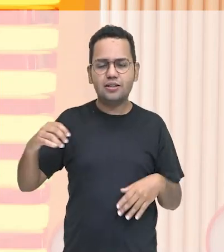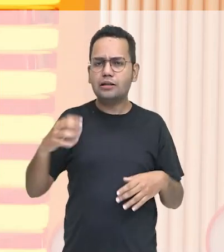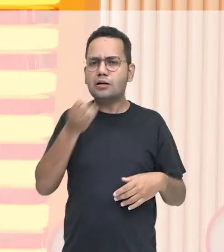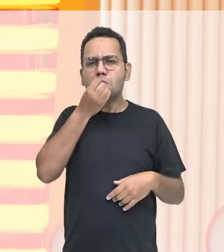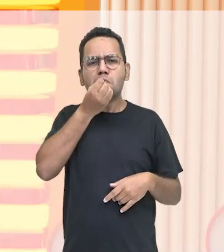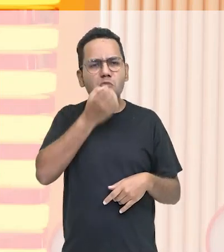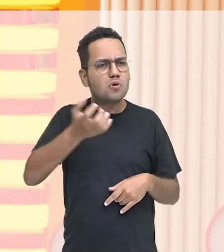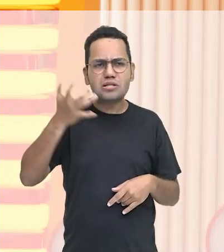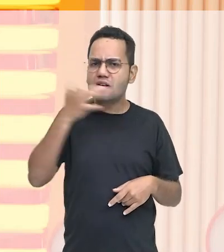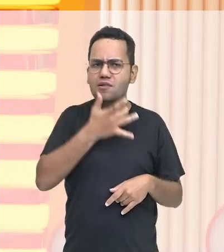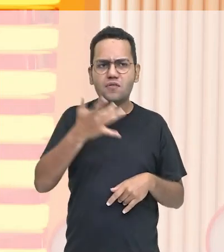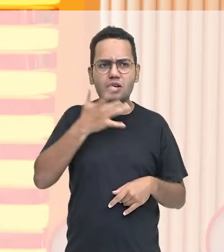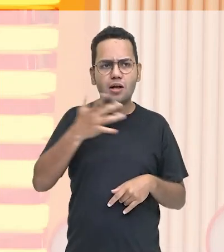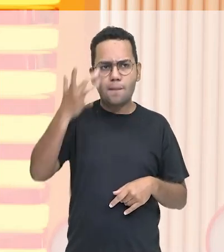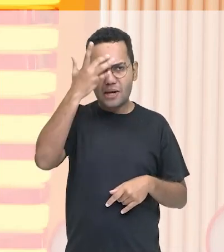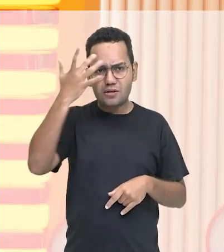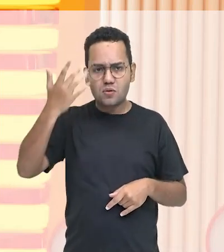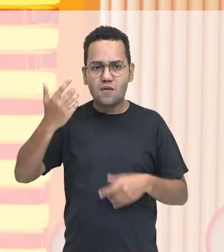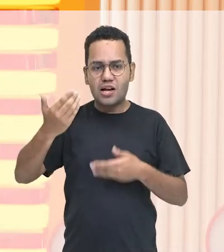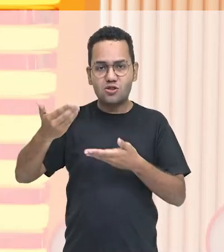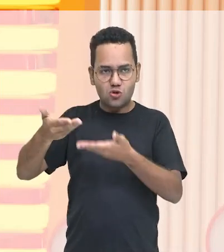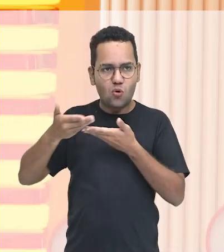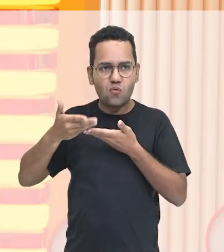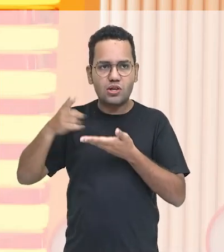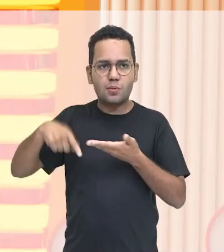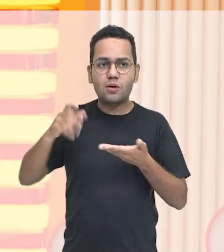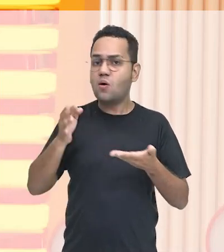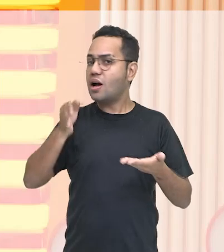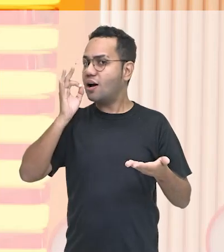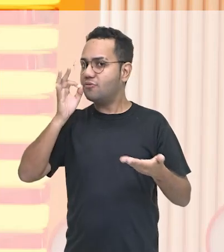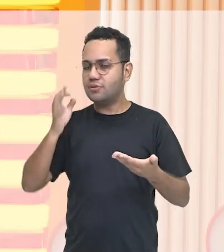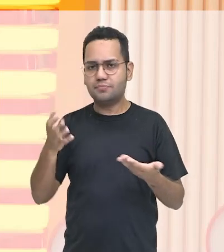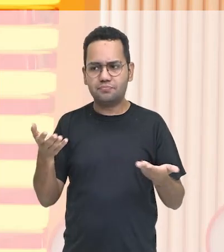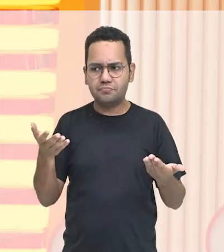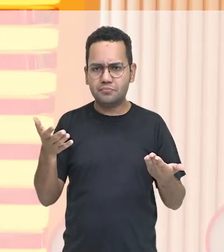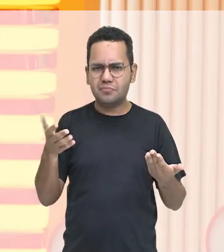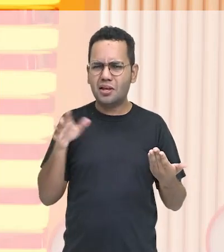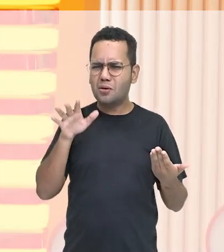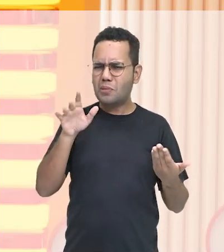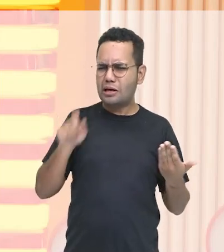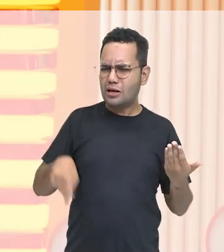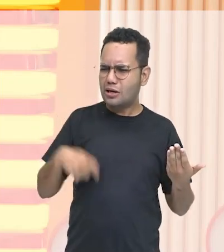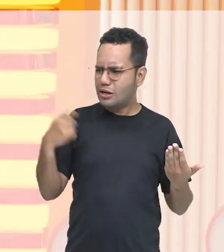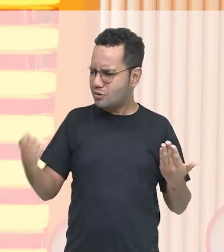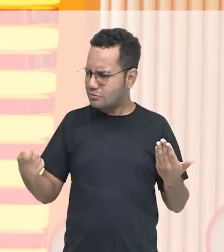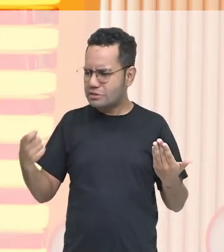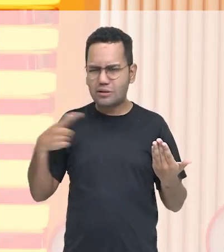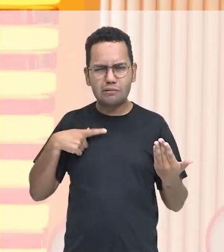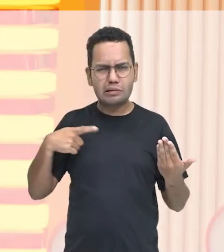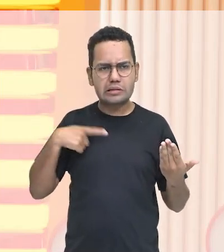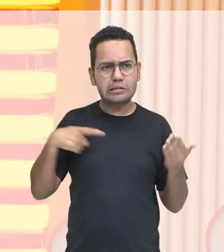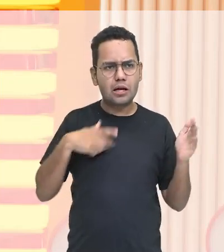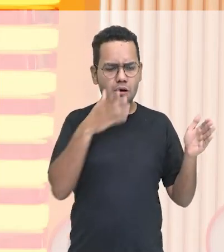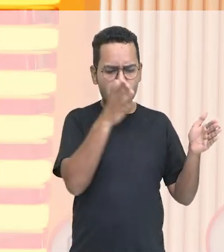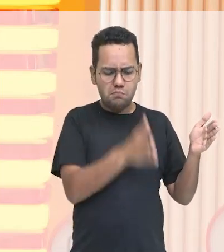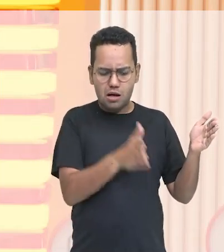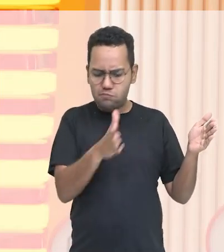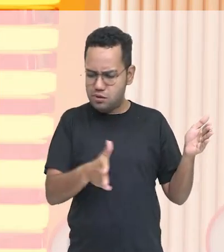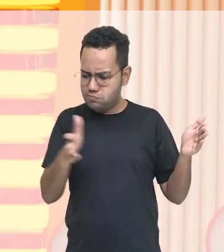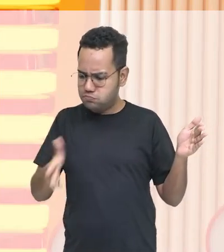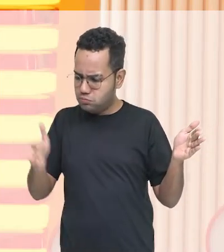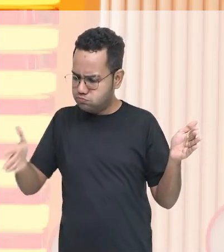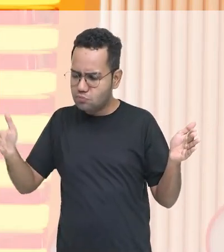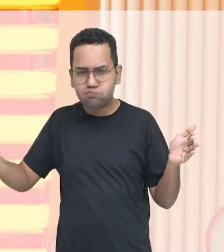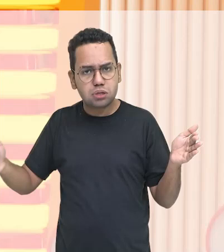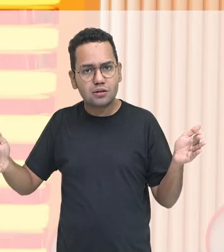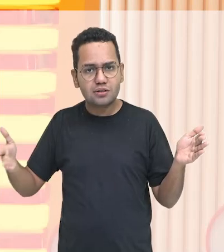Então vejam que não é muito bem o café em si, mas o que ele representa. E olha, essa cadeia sociológica que